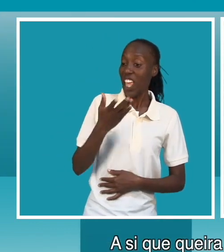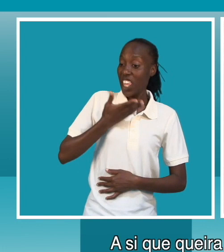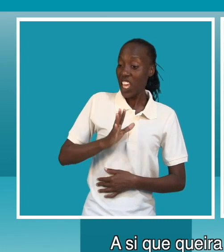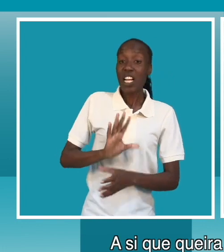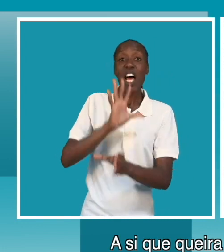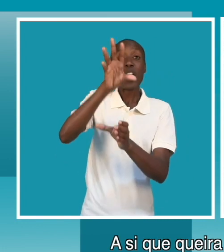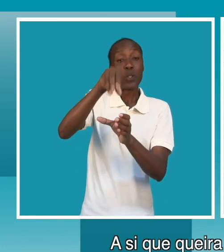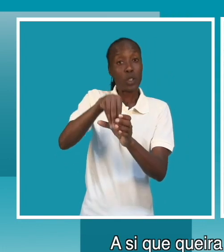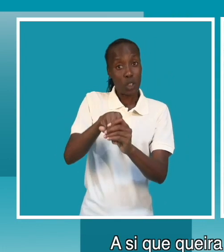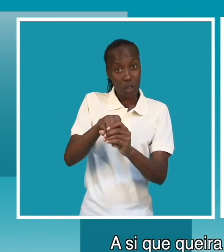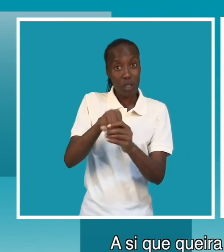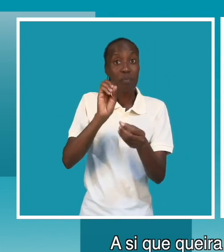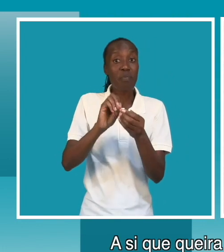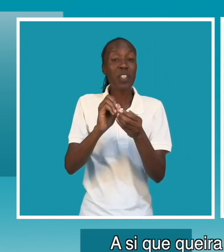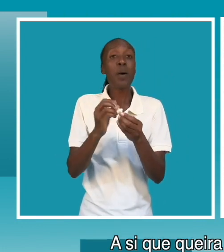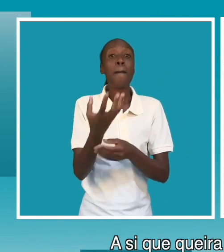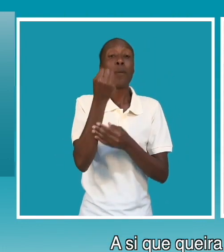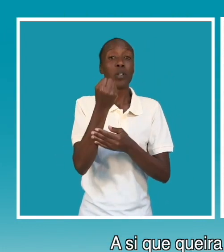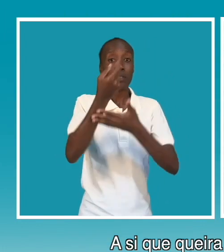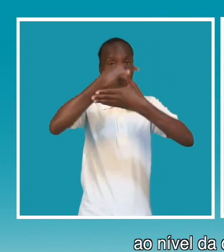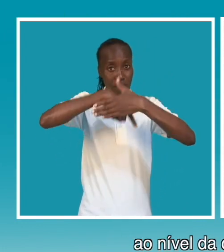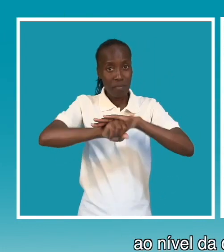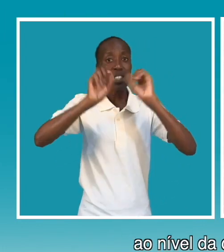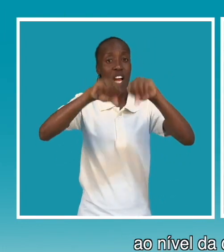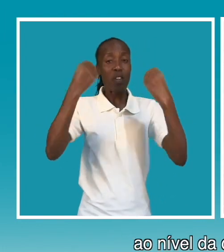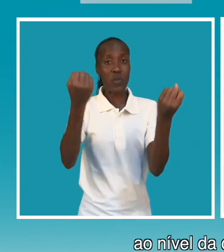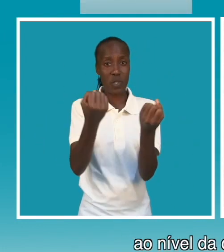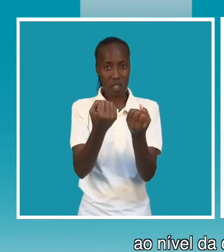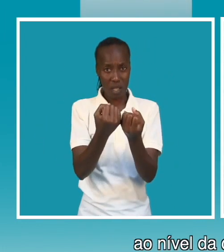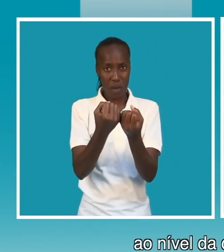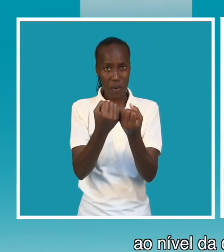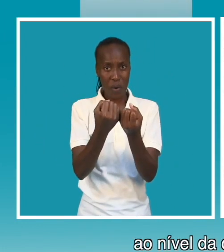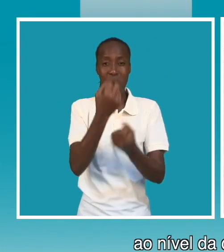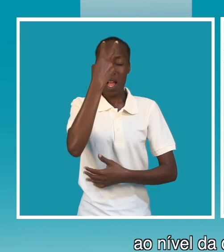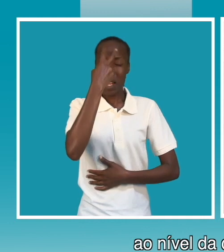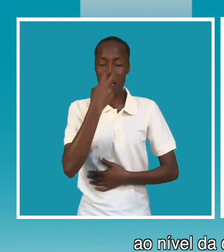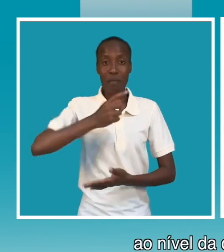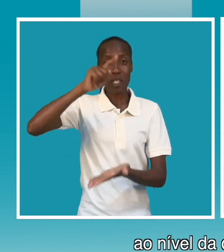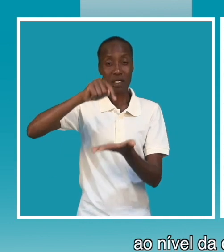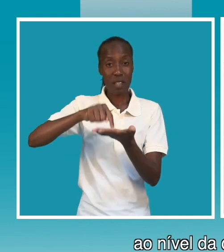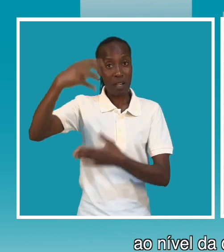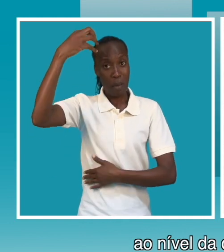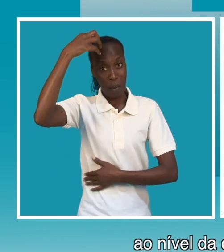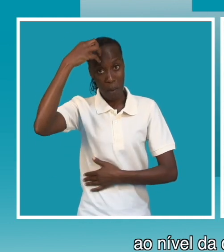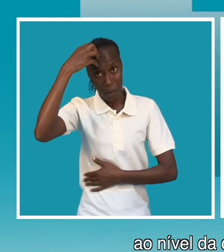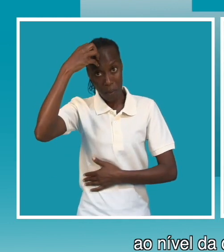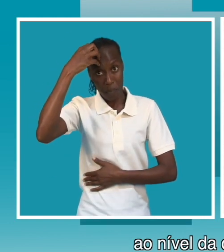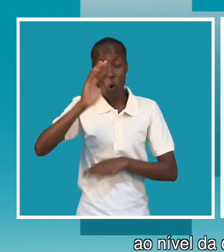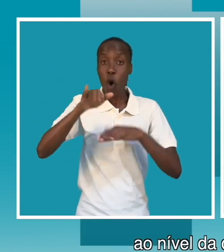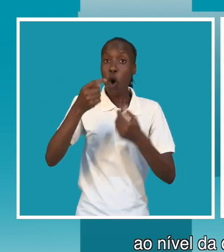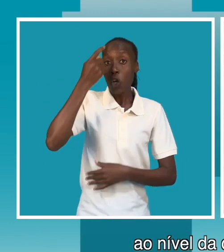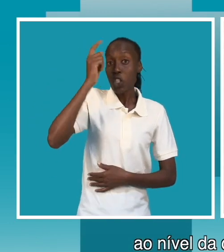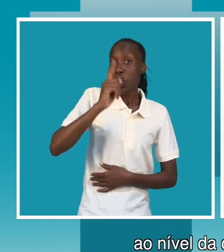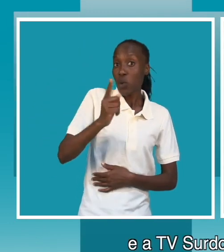aprendizagem, só pode julgar a delegação da cama a nível da cidade de Maputo. ou talvez, se não conhece, se